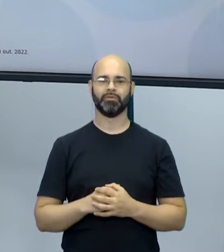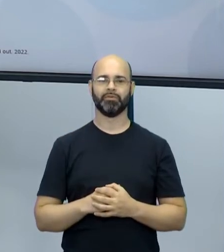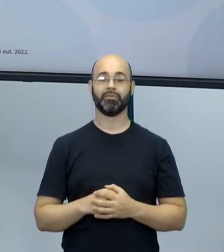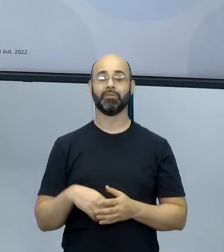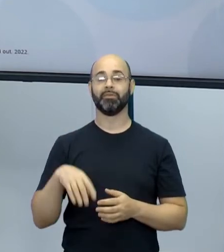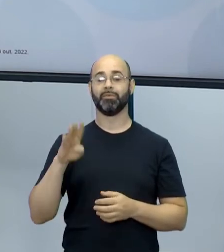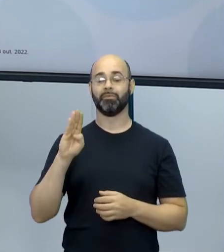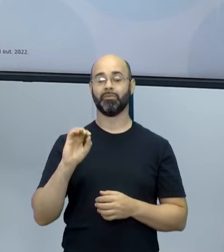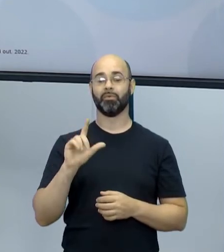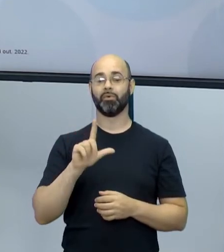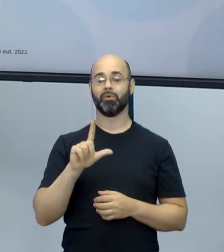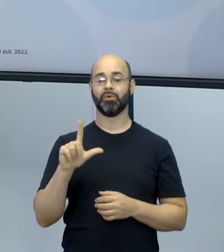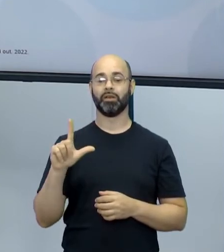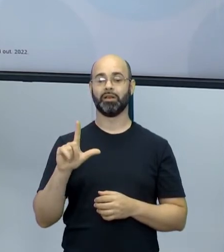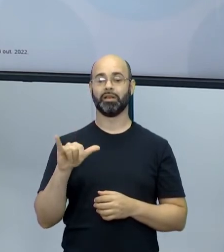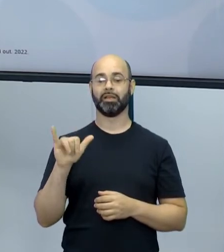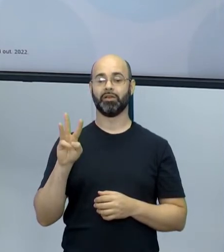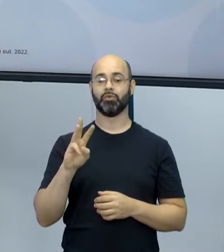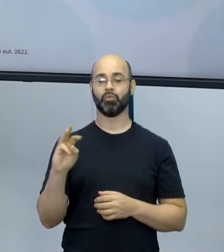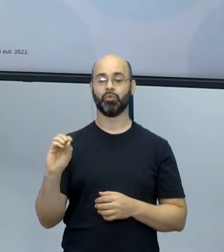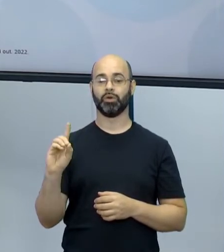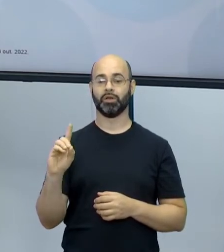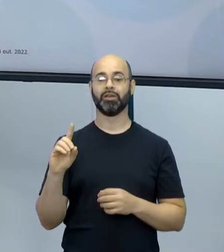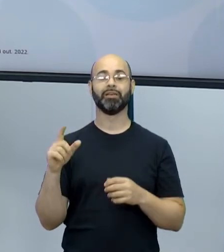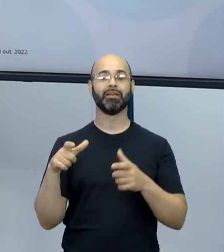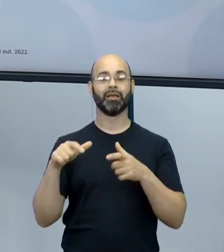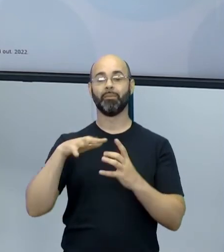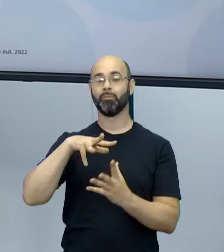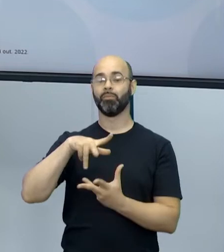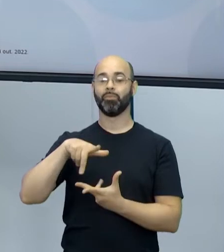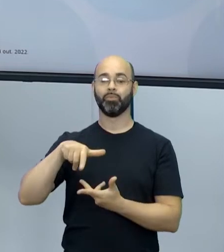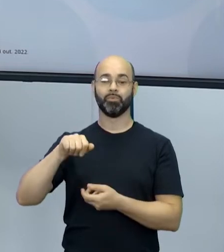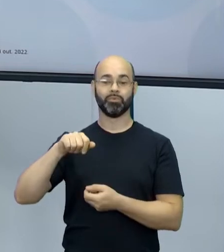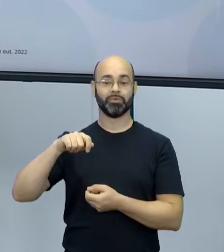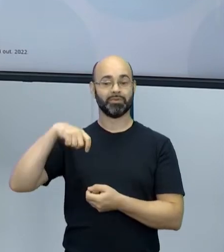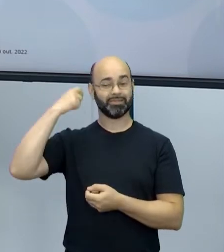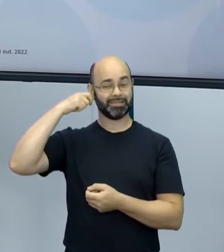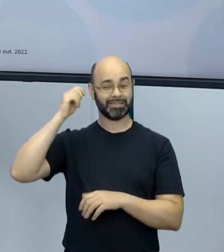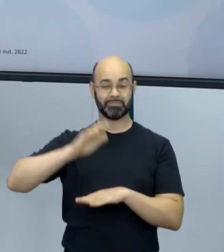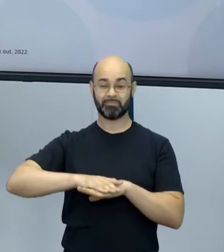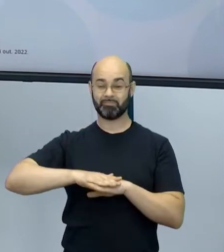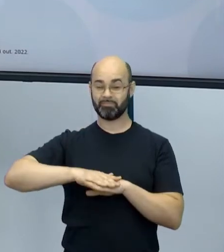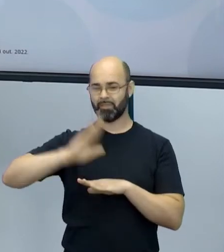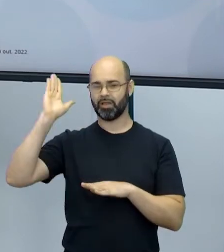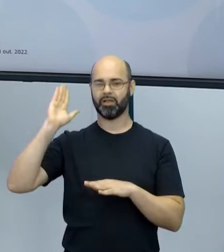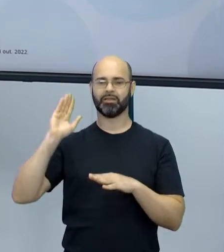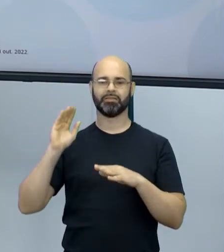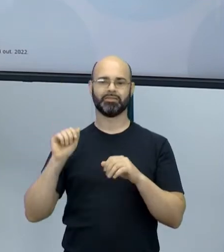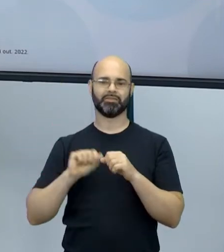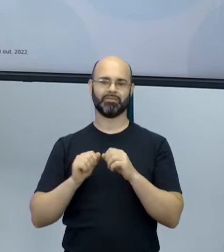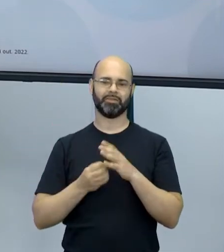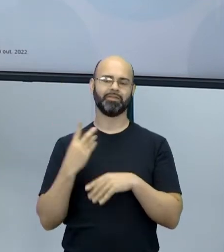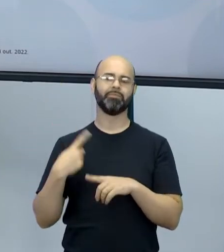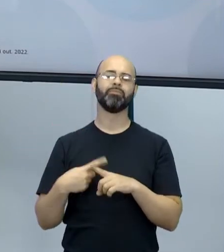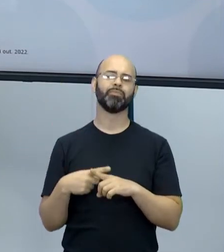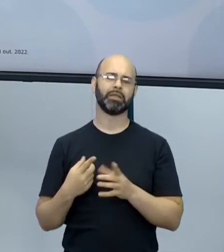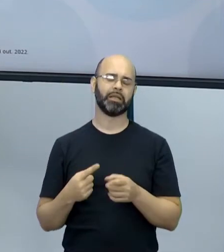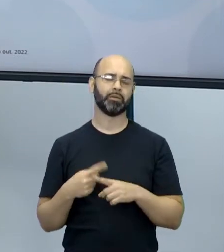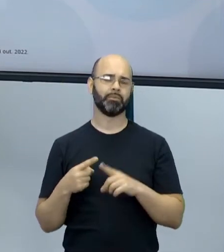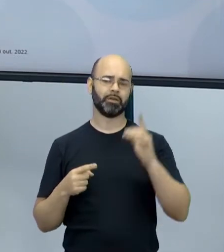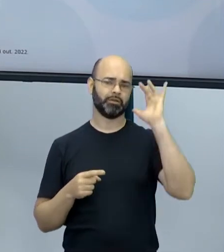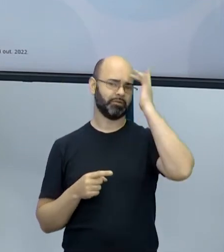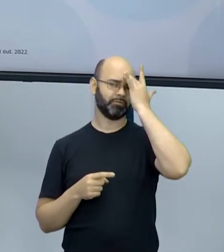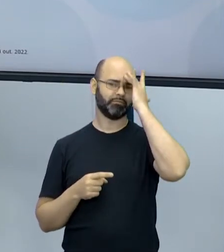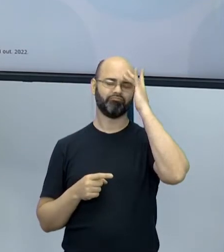Bollywood é simplesmente o local do mundo onde se faz mais cinema. Por quê? Porque os indianos eles não têm o hábito de